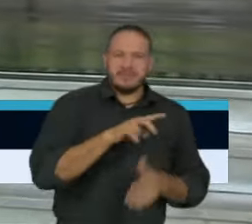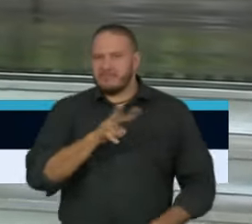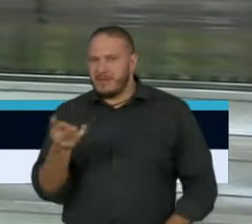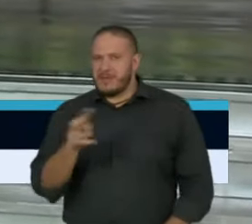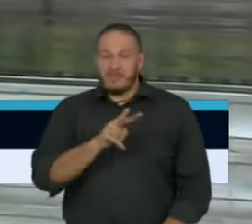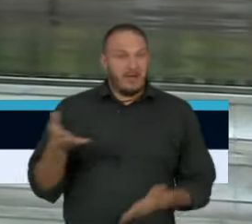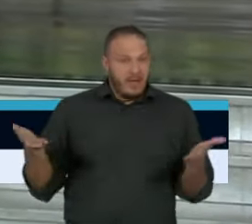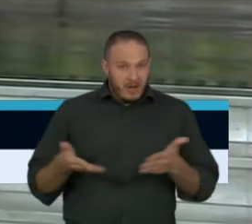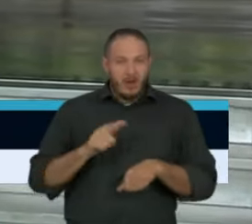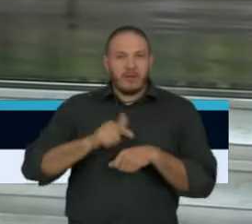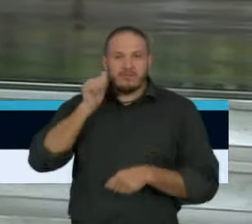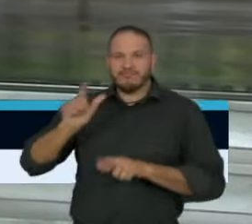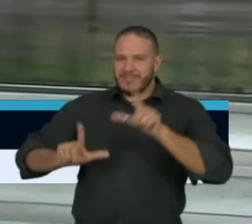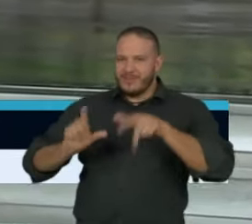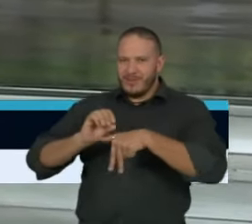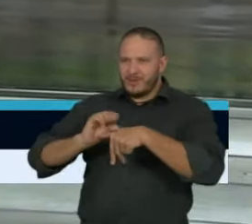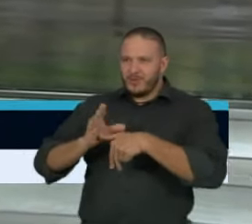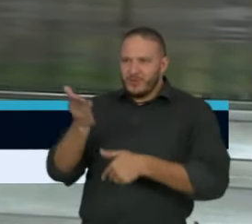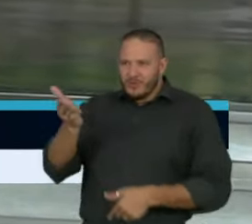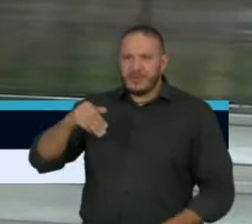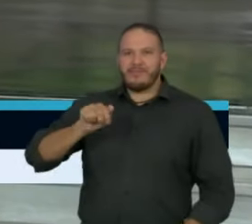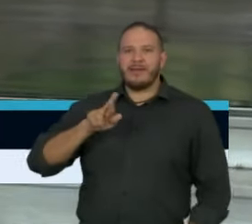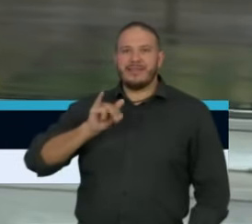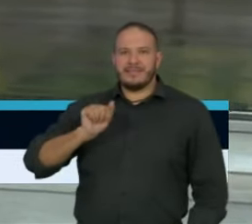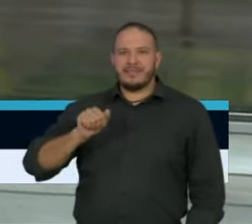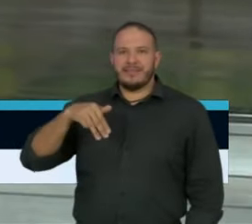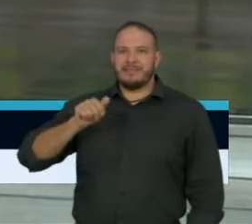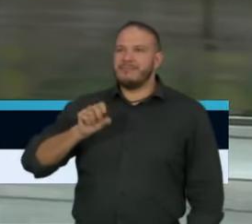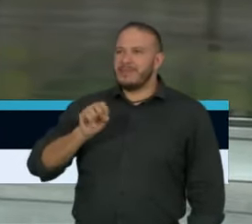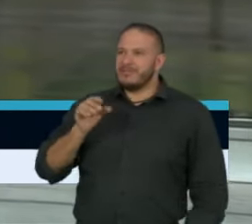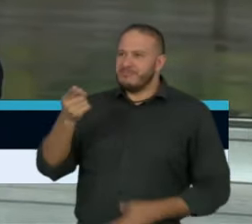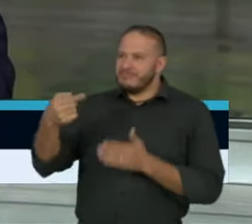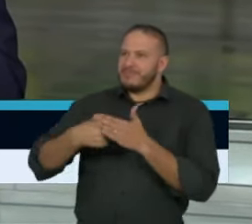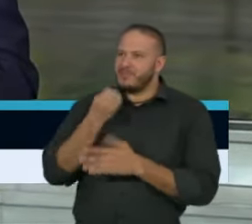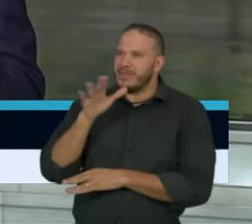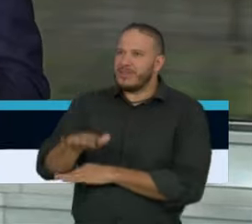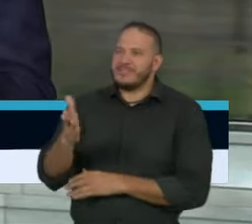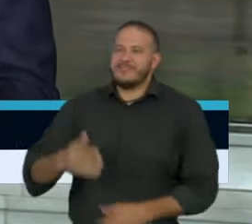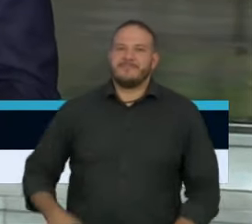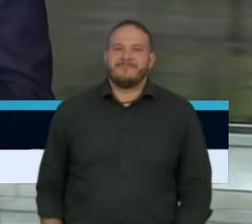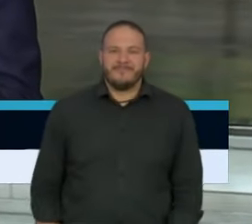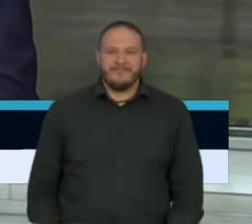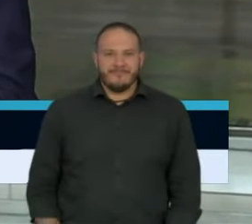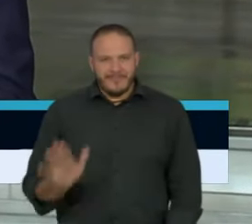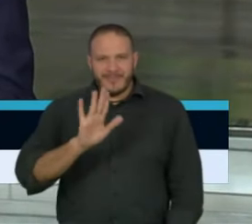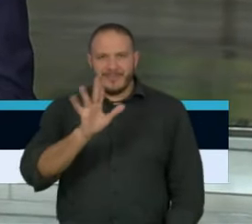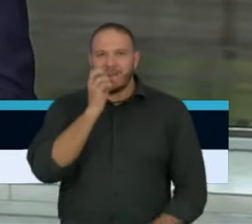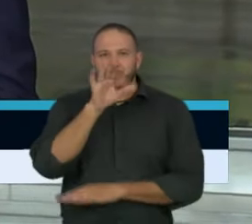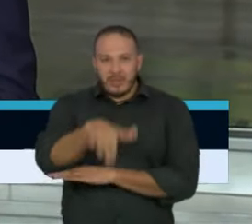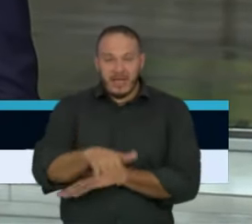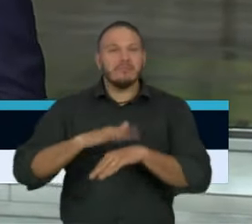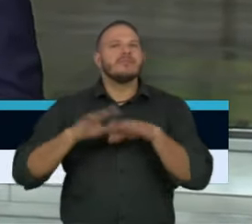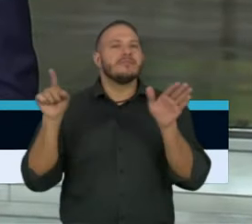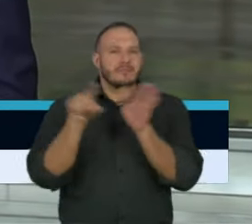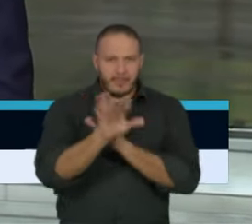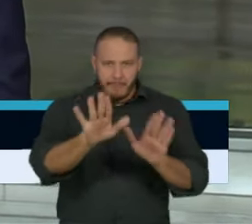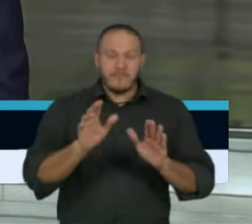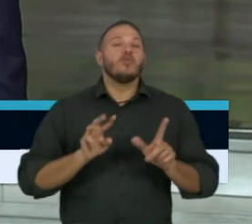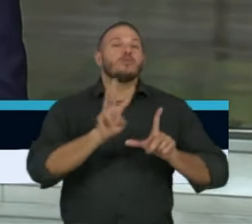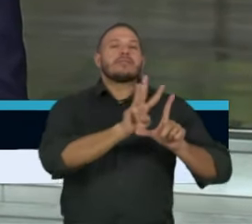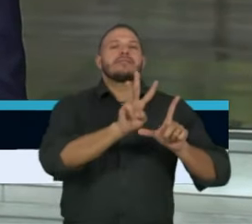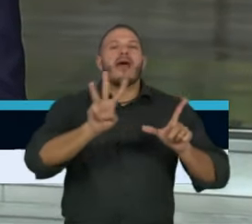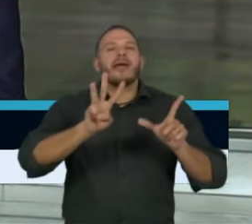Neste momento, Maria Manso, TV Cultura. Boa tarde, Maria. Sua pergunta, por favor. Boa tarde a todos. Os sites de